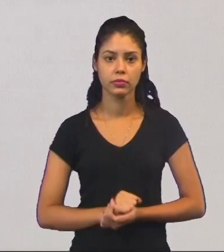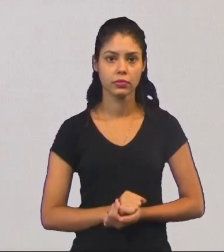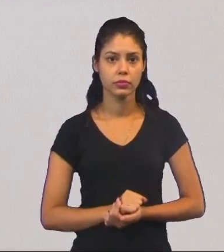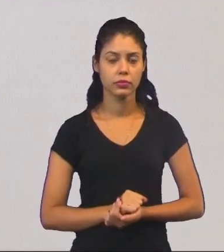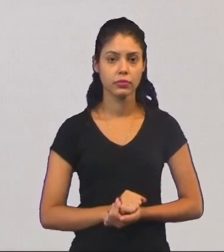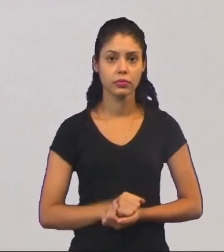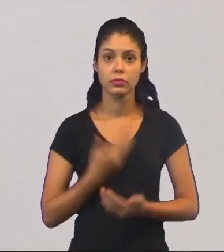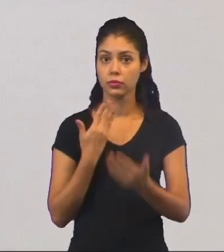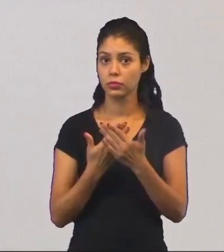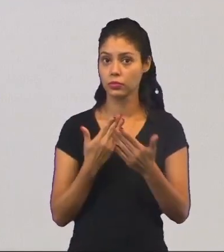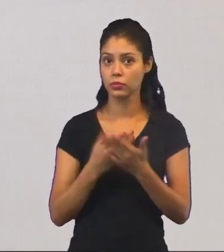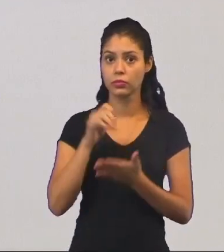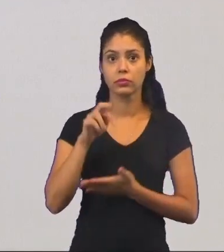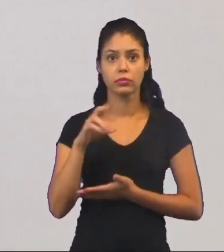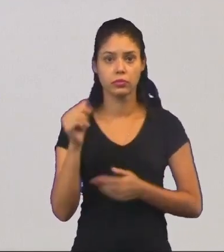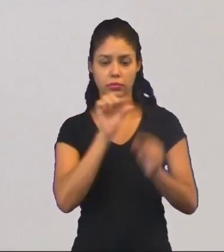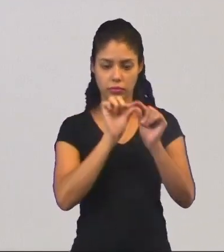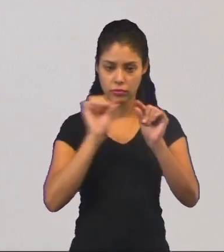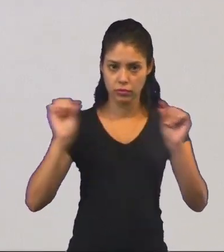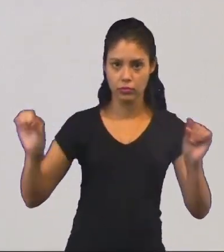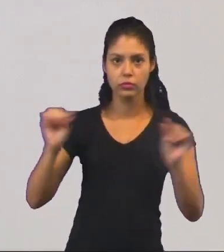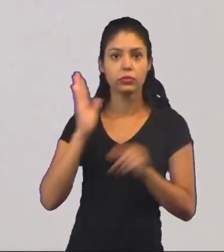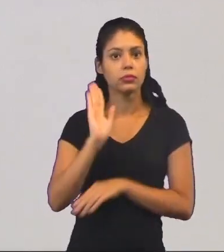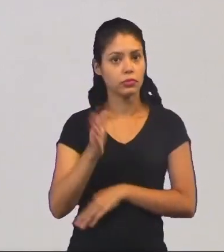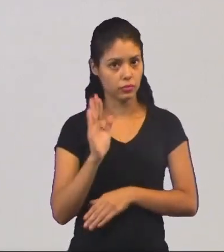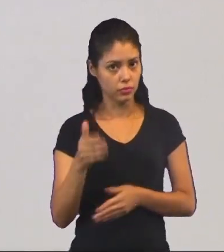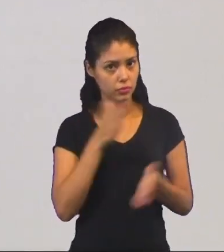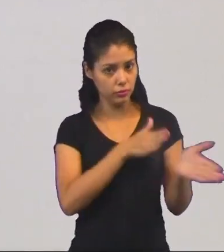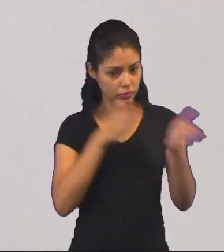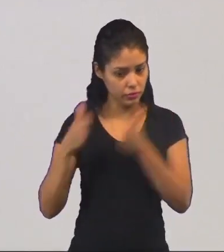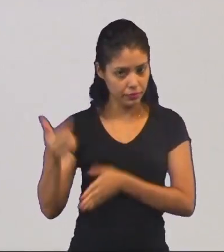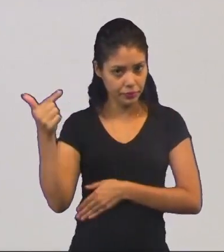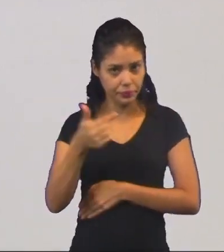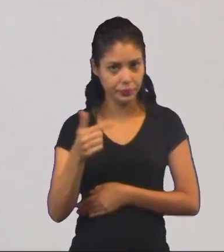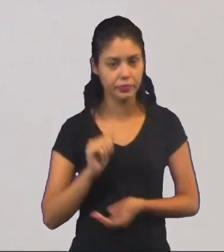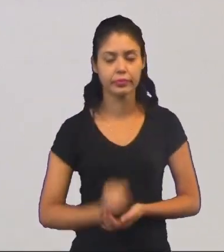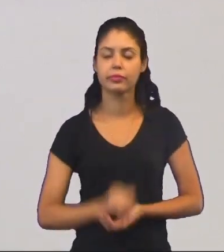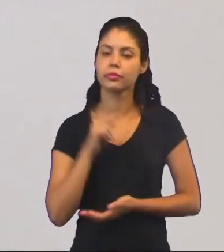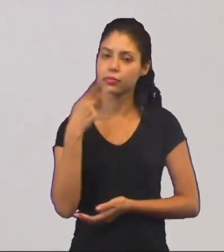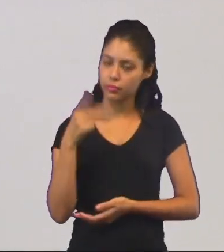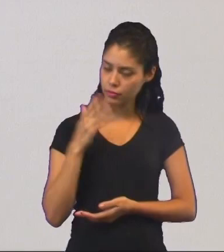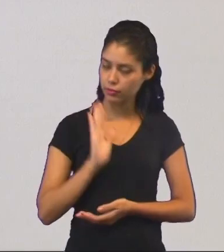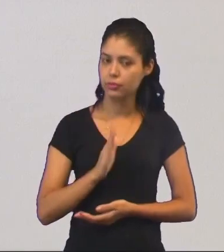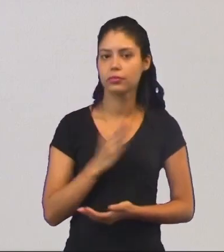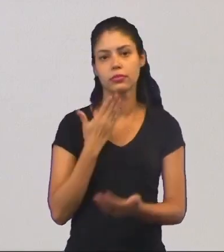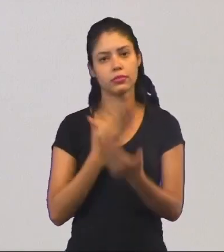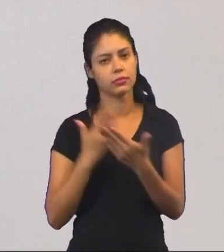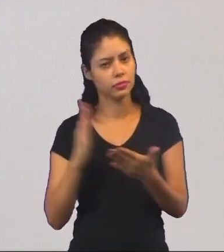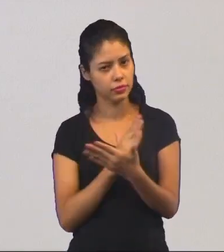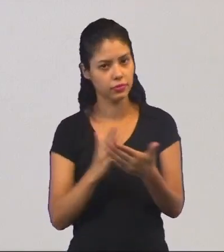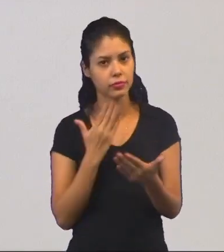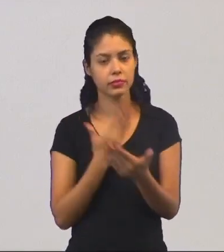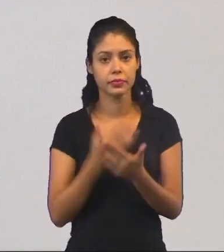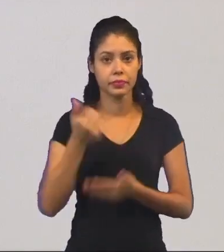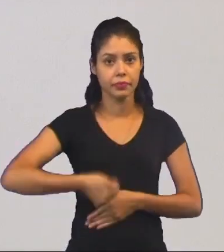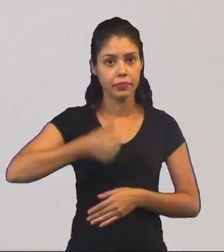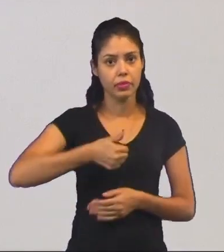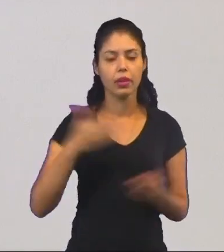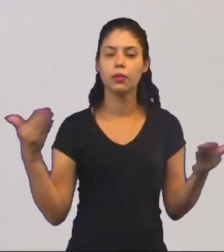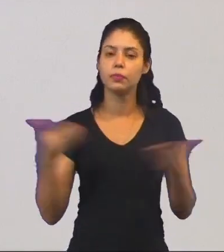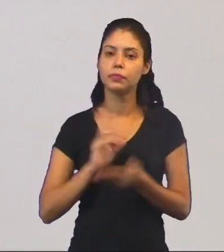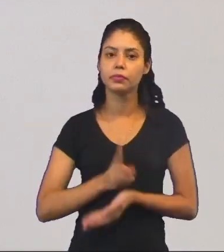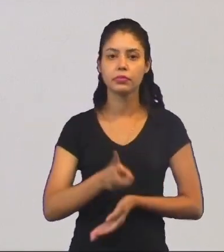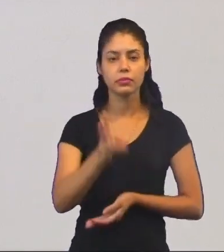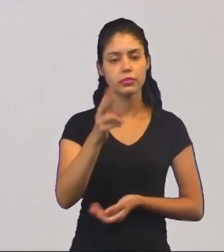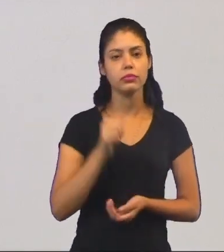tá sobre estudo analítico da reta tangente falar a parte dois a gente falou algumas coisas na parte 1